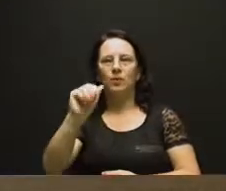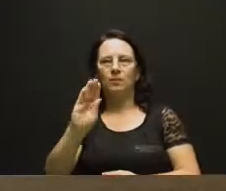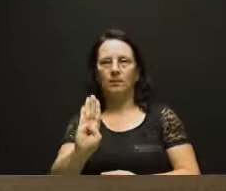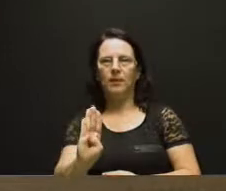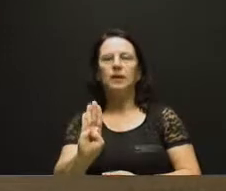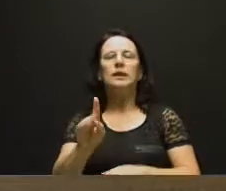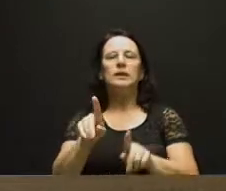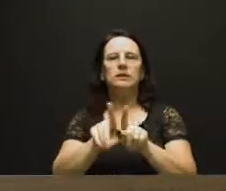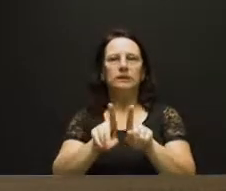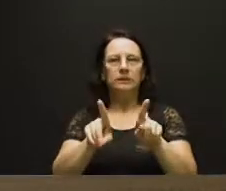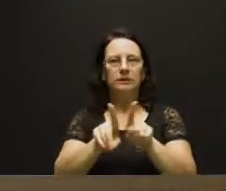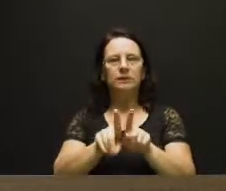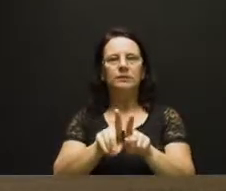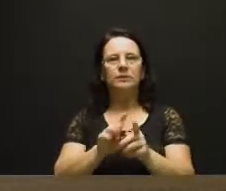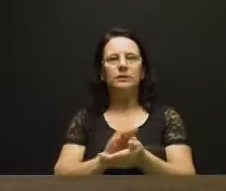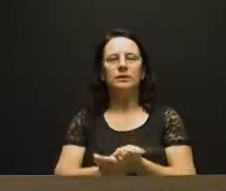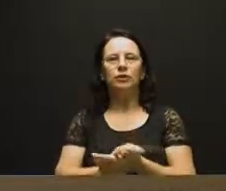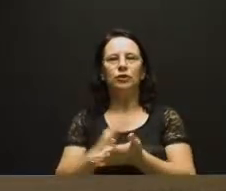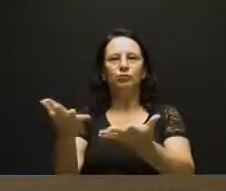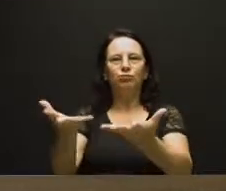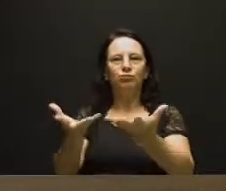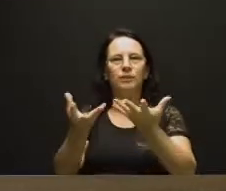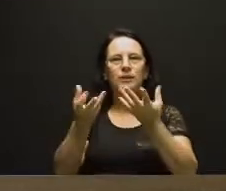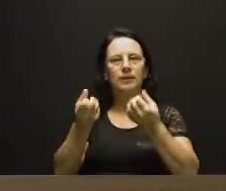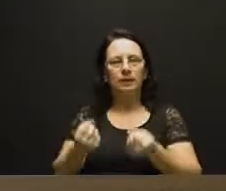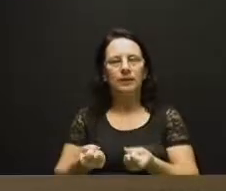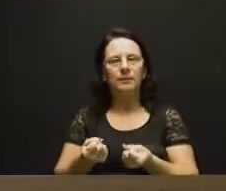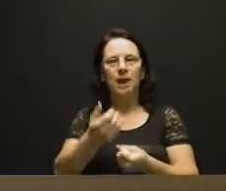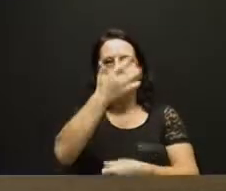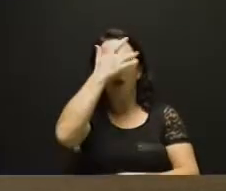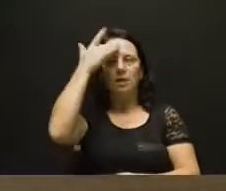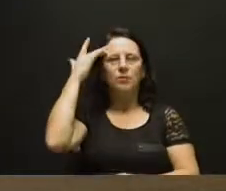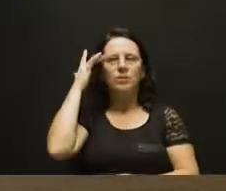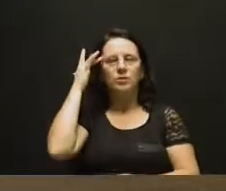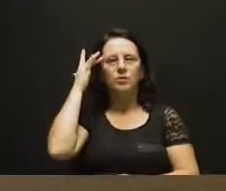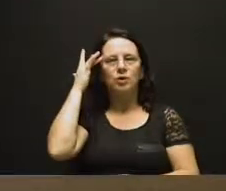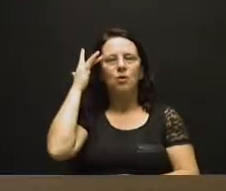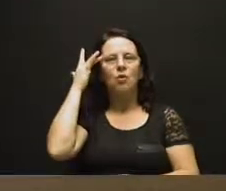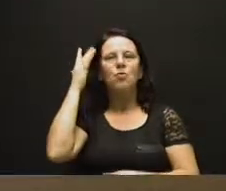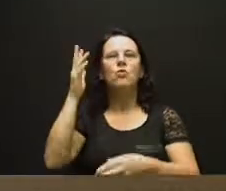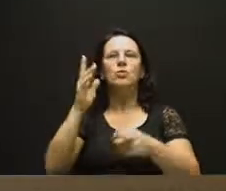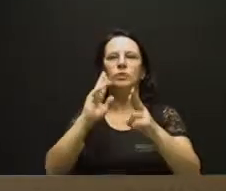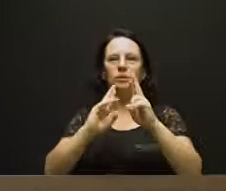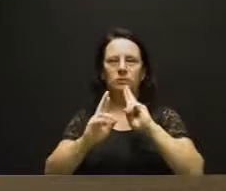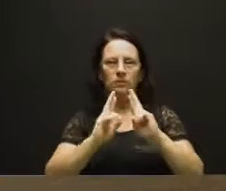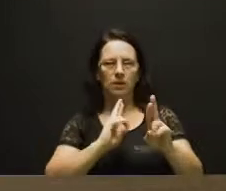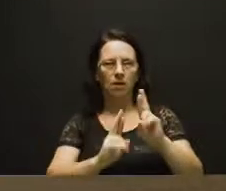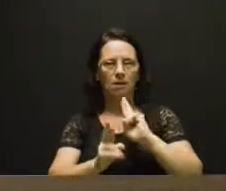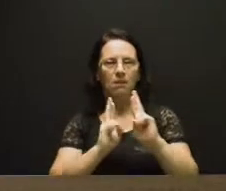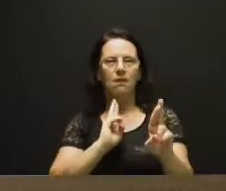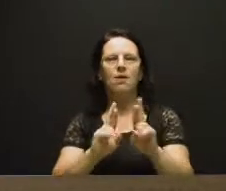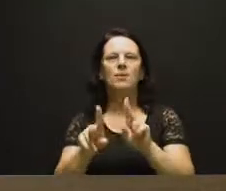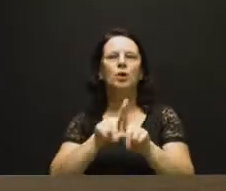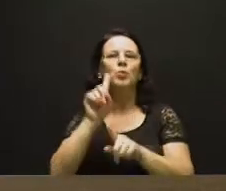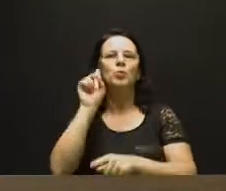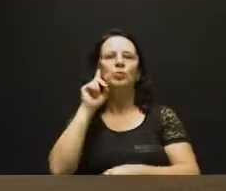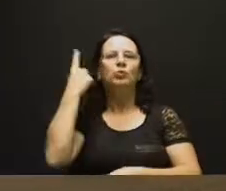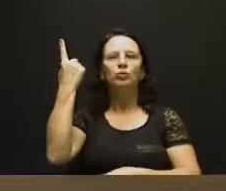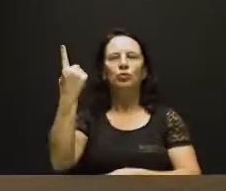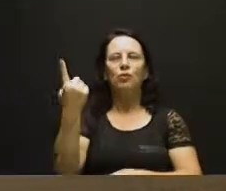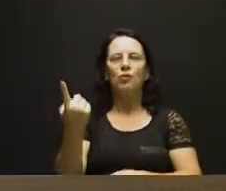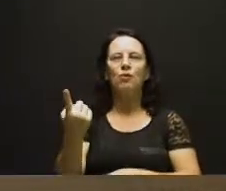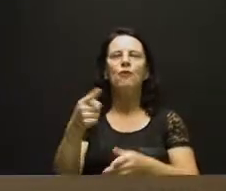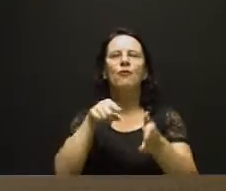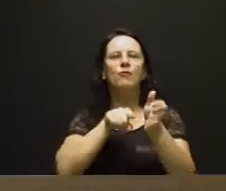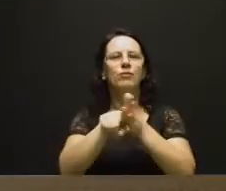tem esse papel é de receber as pessoas com as suas reclamações e com as suas dúvidas né